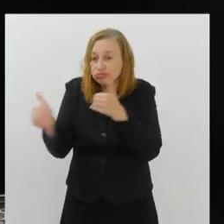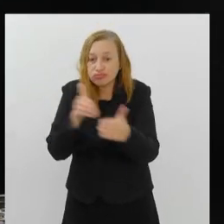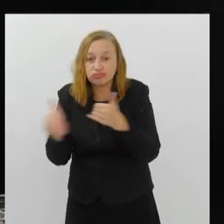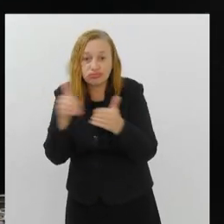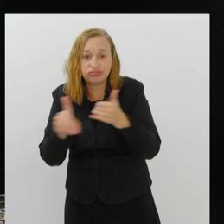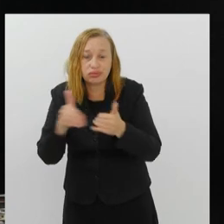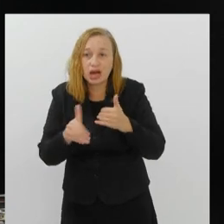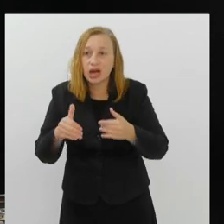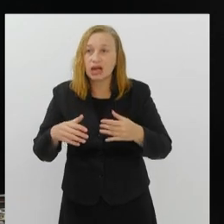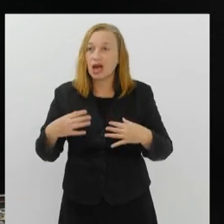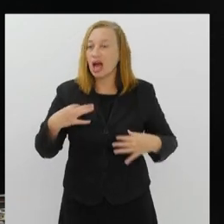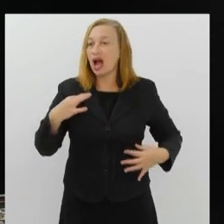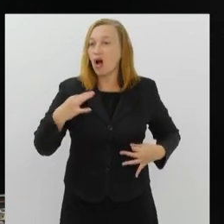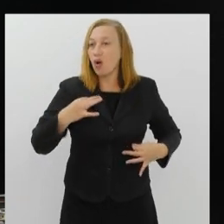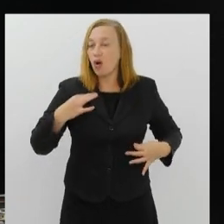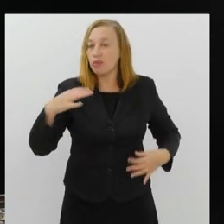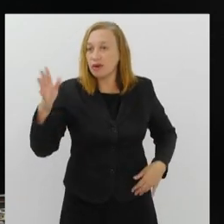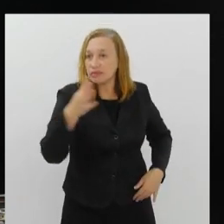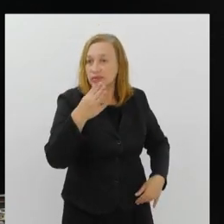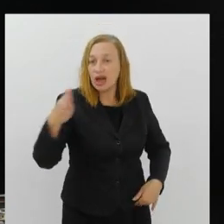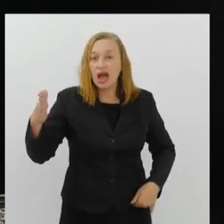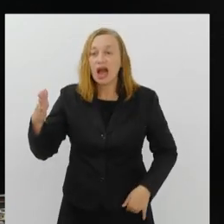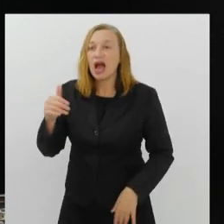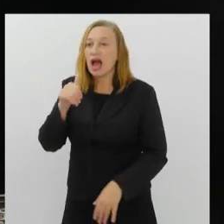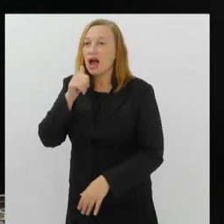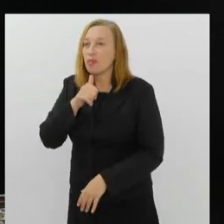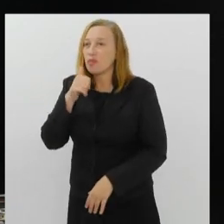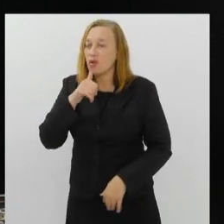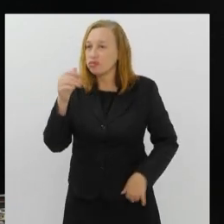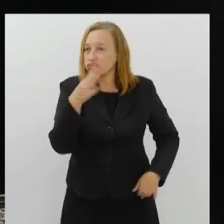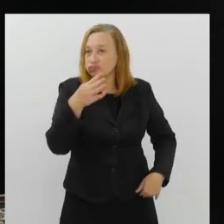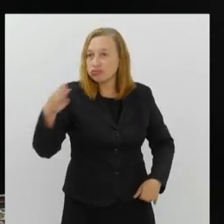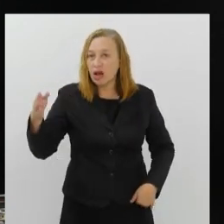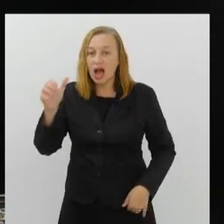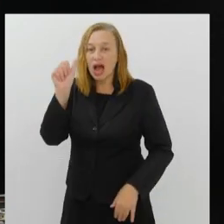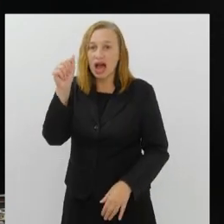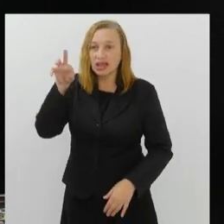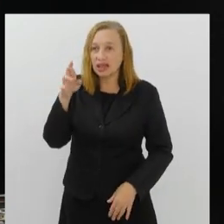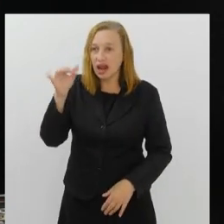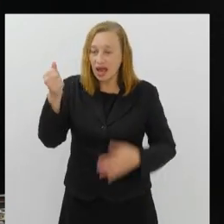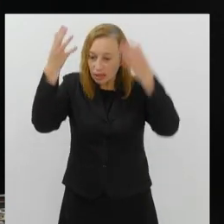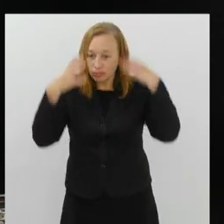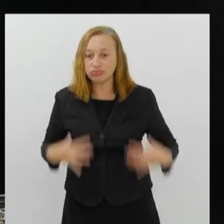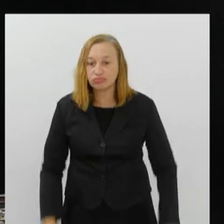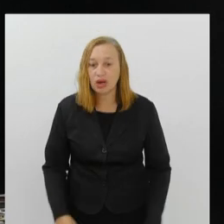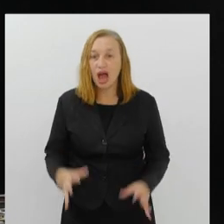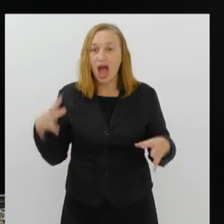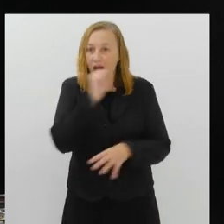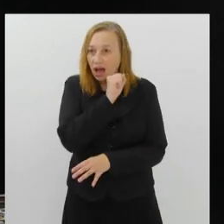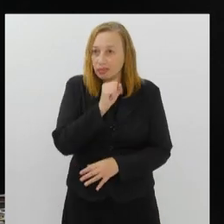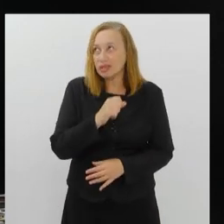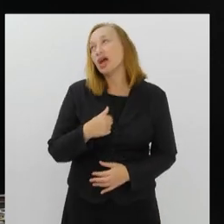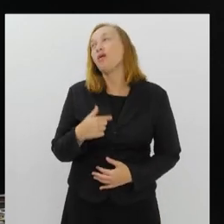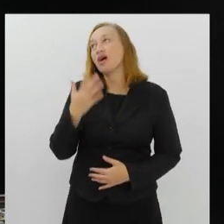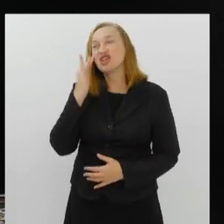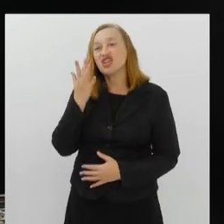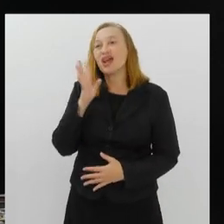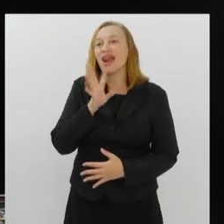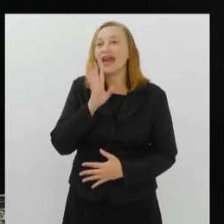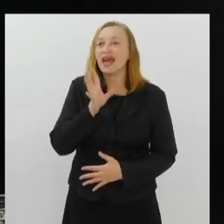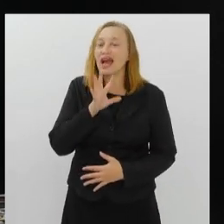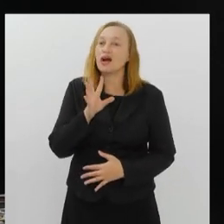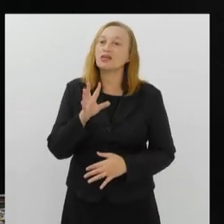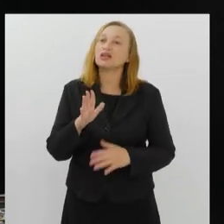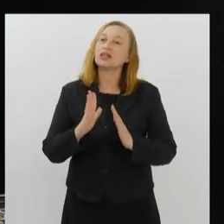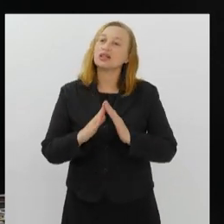rápido, muito rápido. Porta-bandeira era Andréia. Tacaram a roupa na Andréia, coisa e tal. E eu achei uma atitude muito bacana da